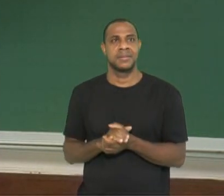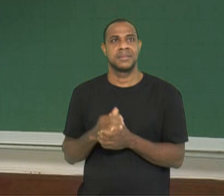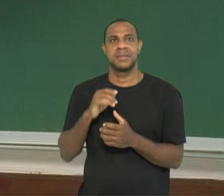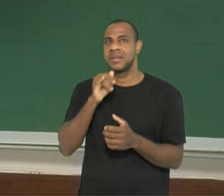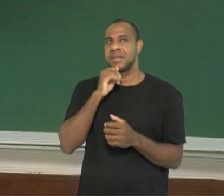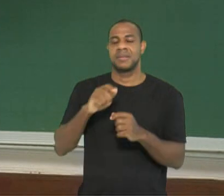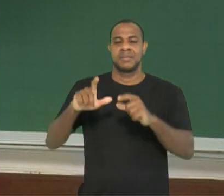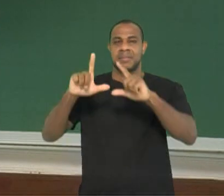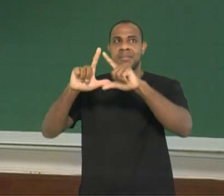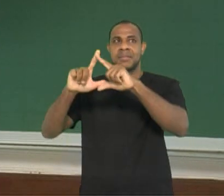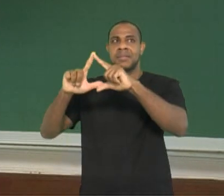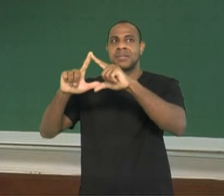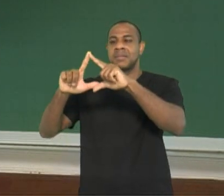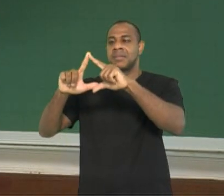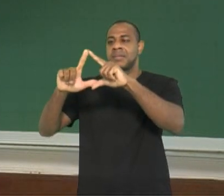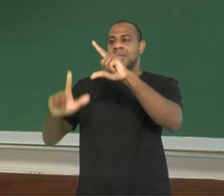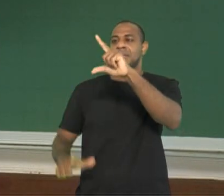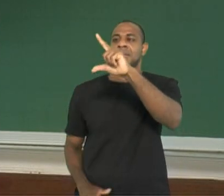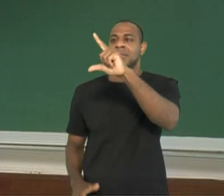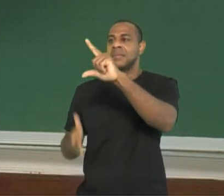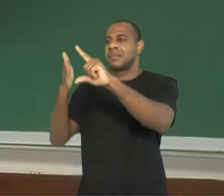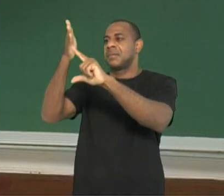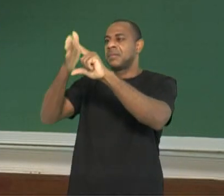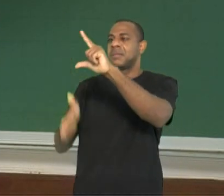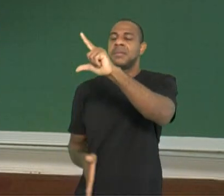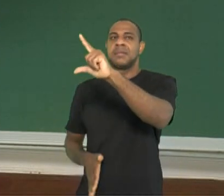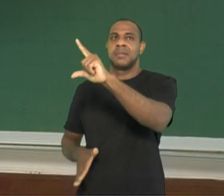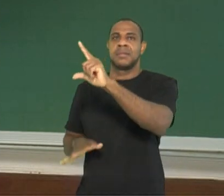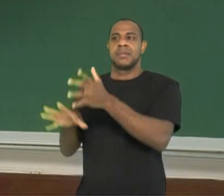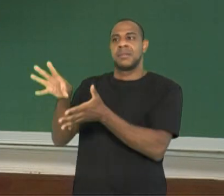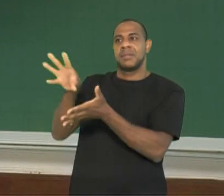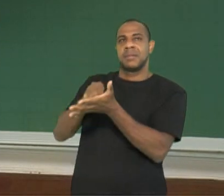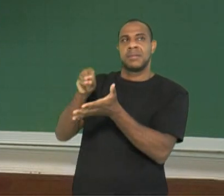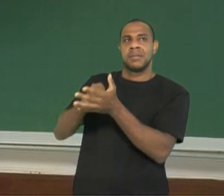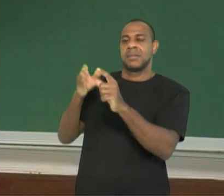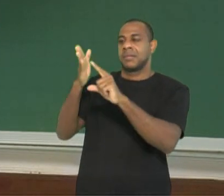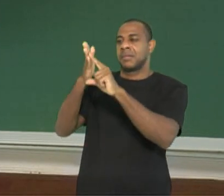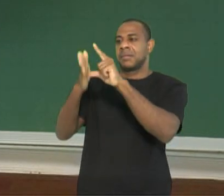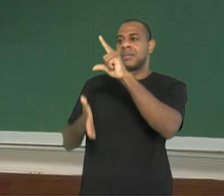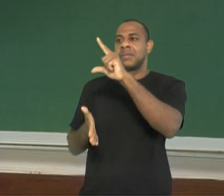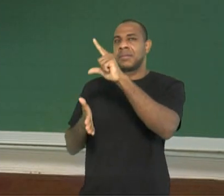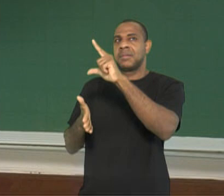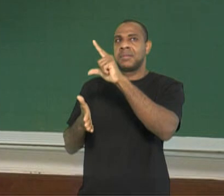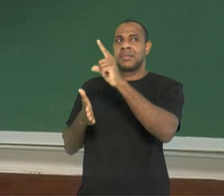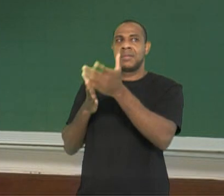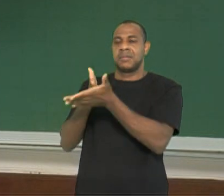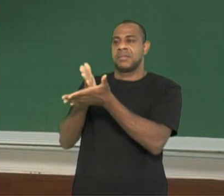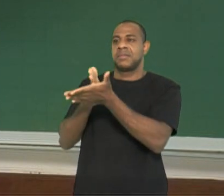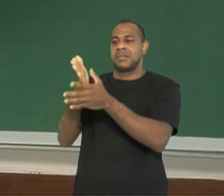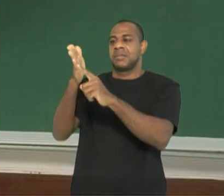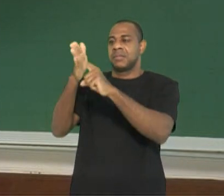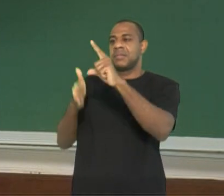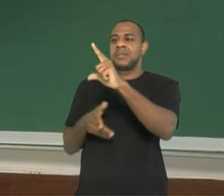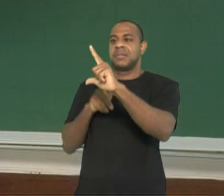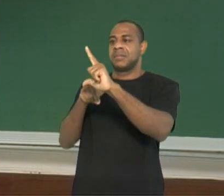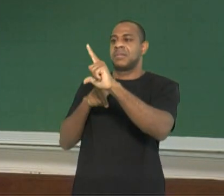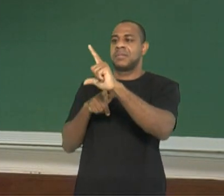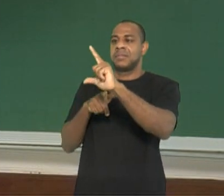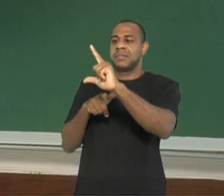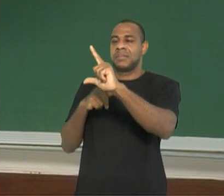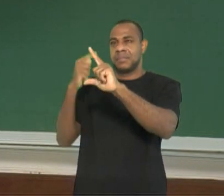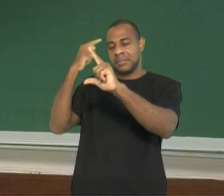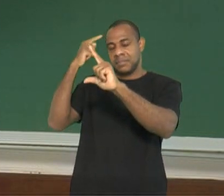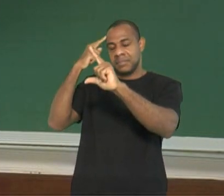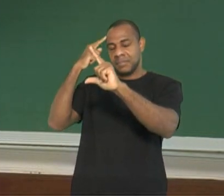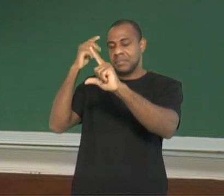triângulo, fiz somente esse pedaço aqui. O que é esse daqui? É uma abstração. Ou seja, eu retirei uma parte porque meu cérebro vai montar o triângulo, mas na verdade eu fiz